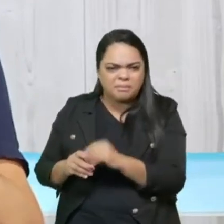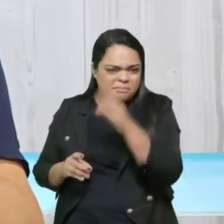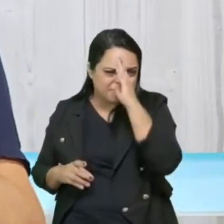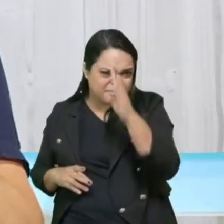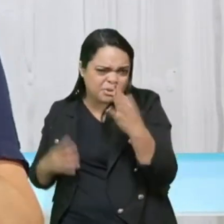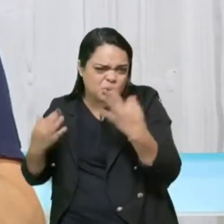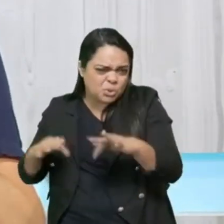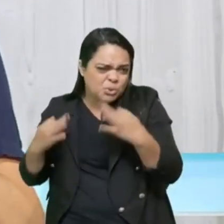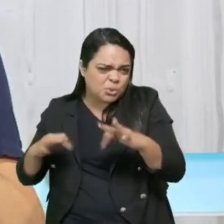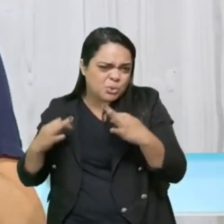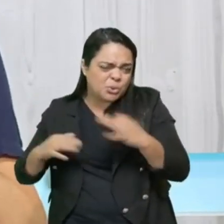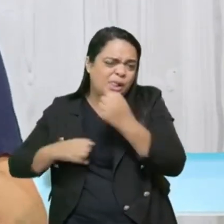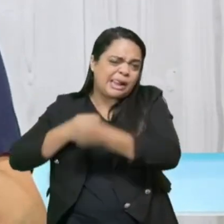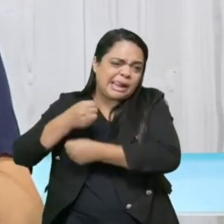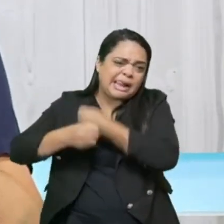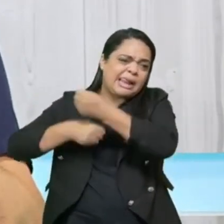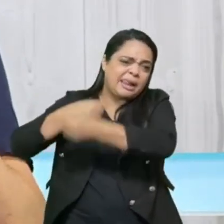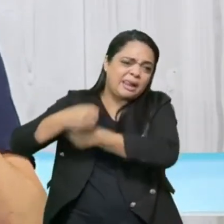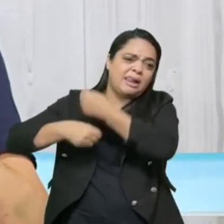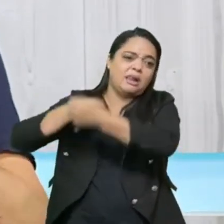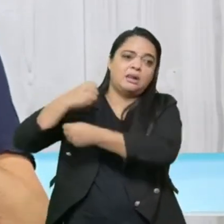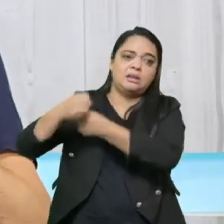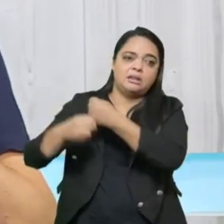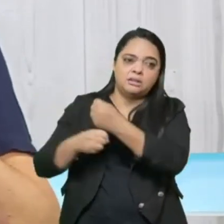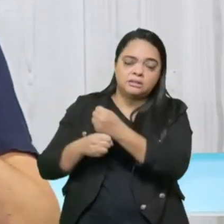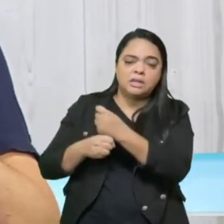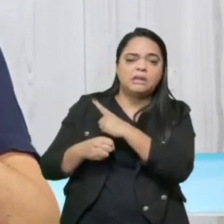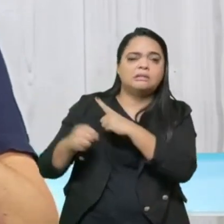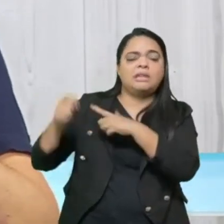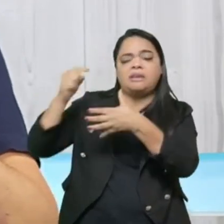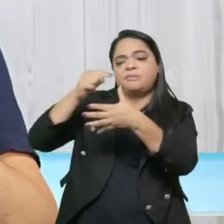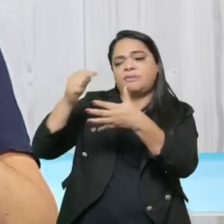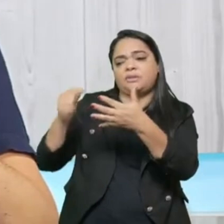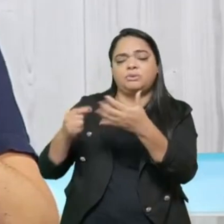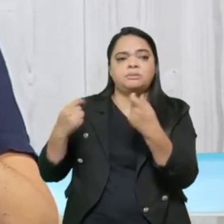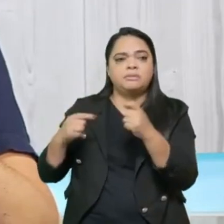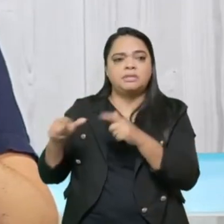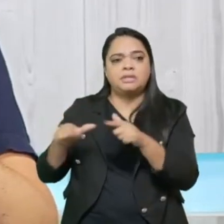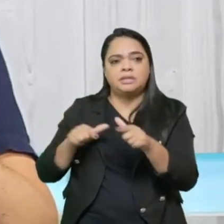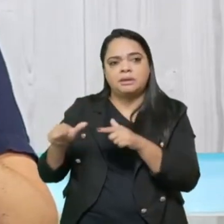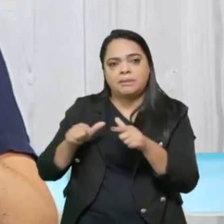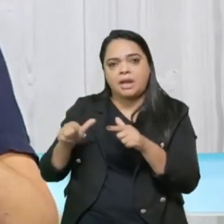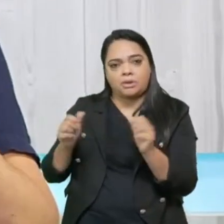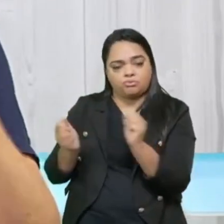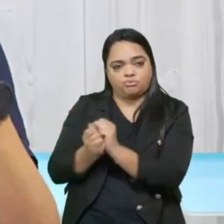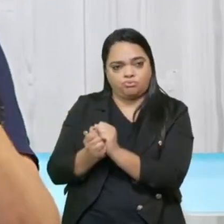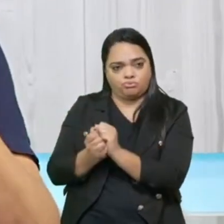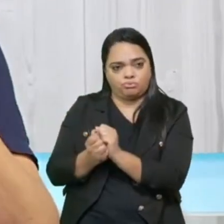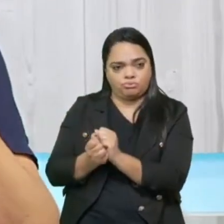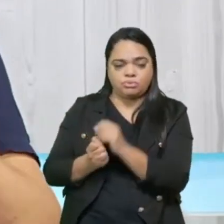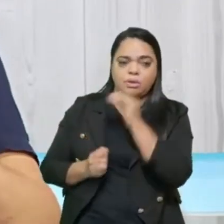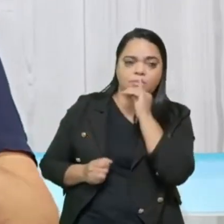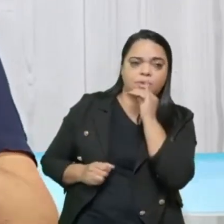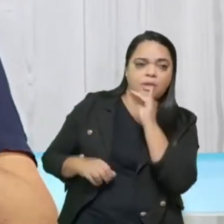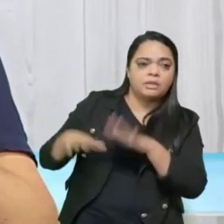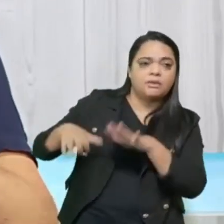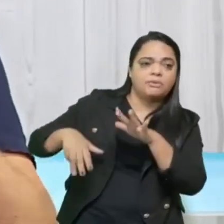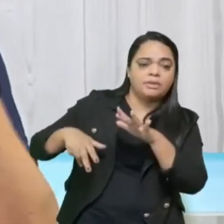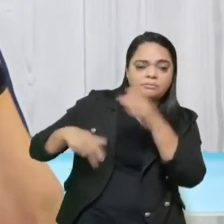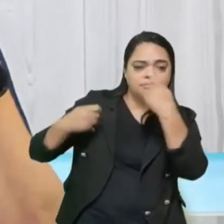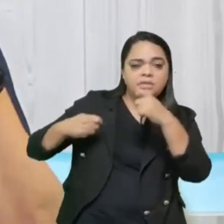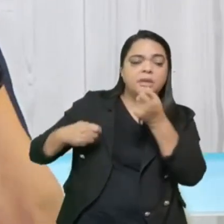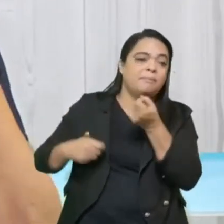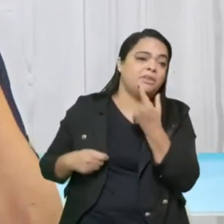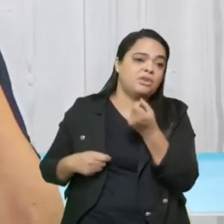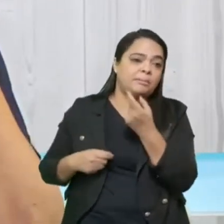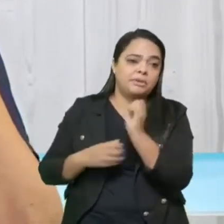dores crônicas, existem outros fatores que precisam ser trabalhados juntos. Às vezes o paciente precisa de um medicamento que